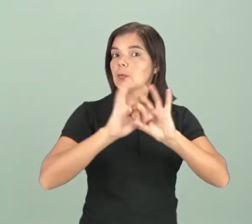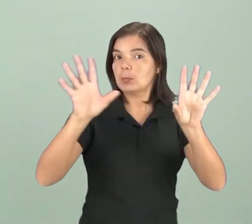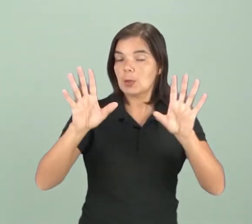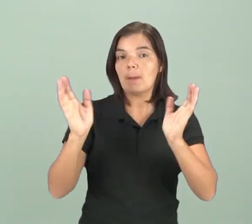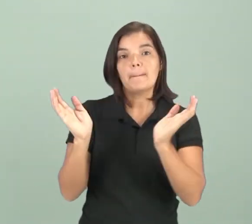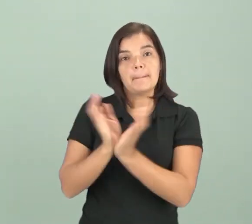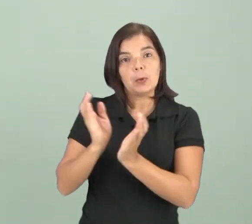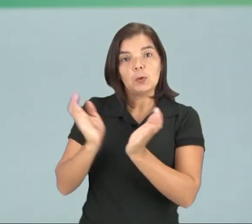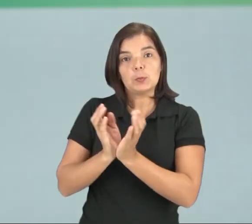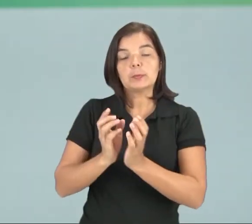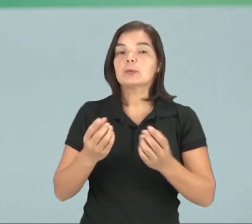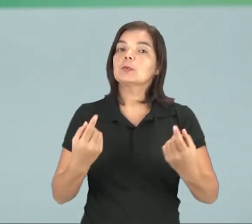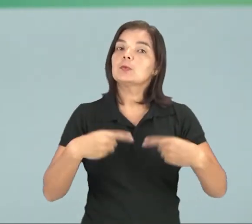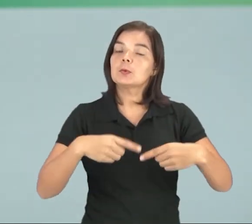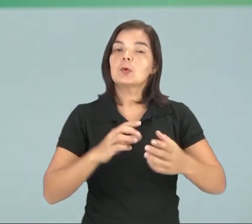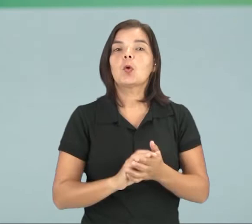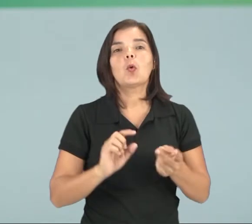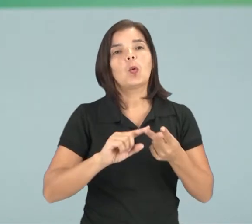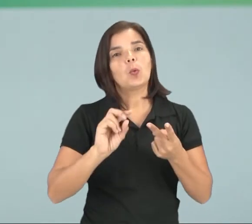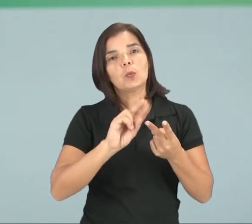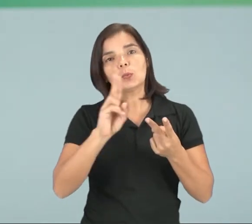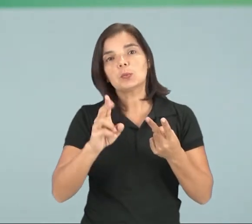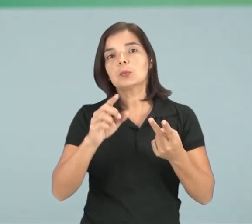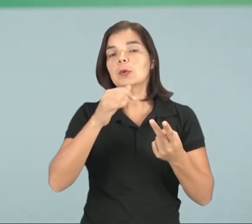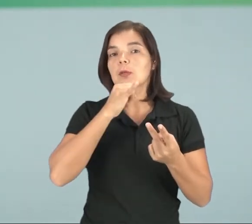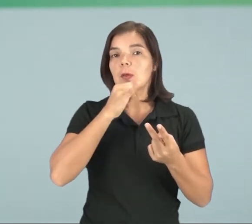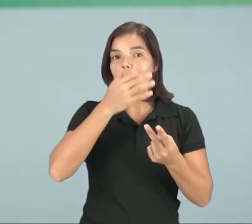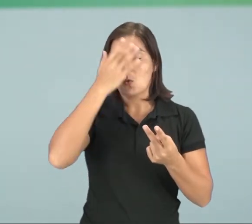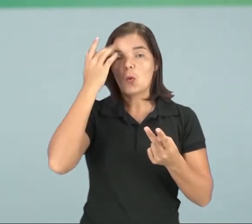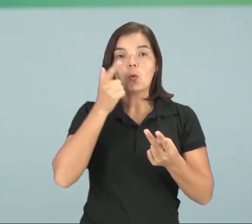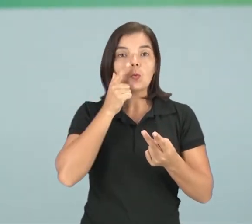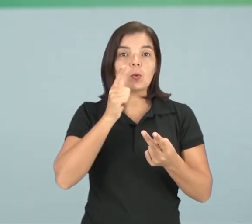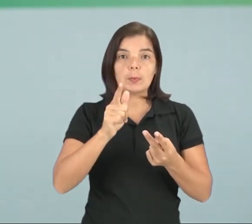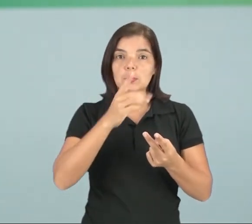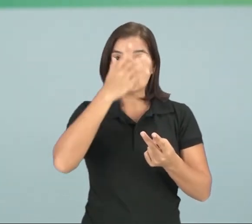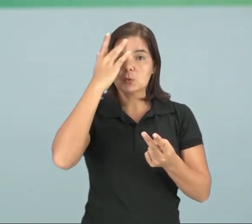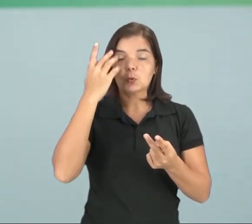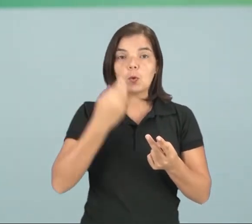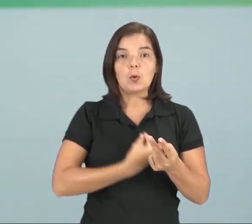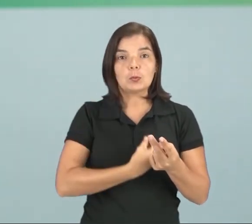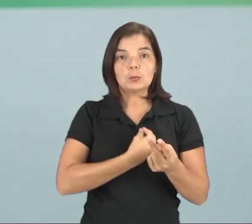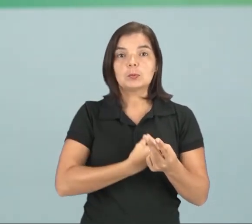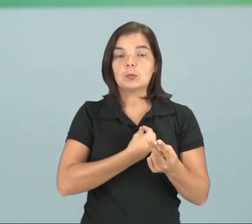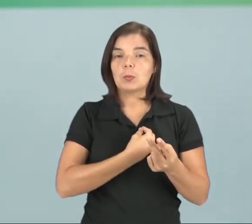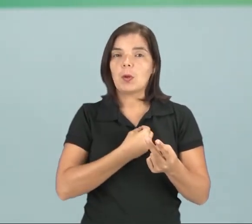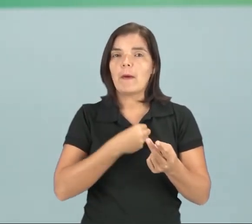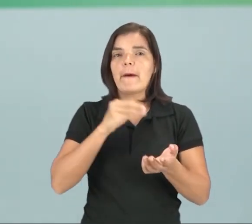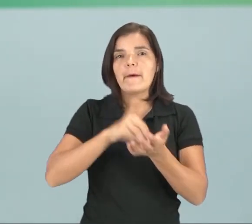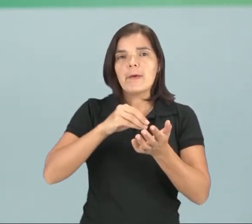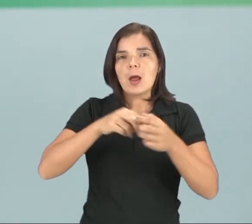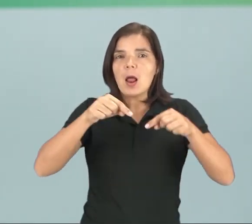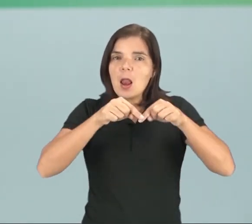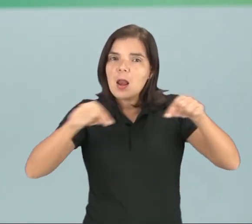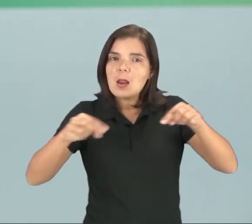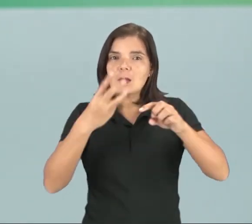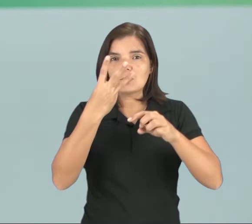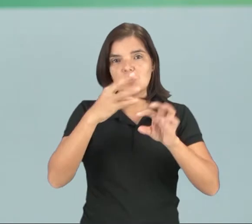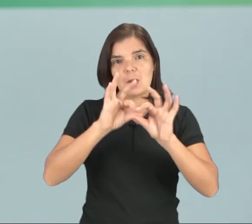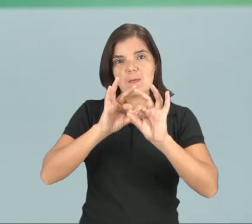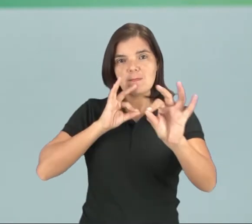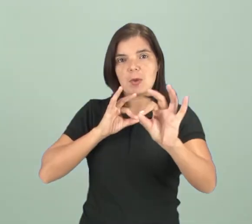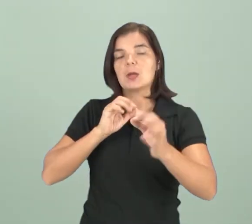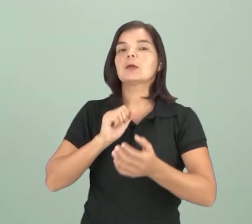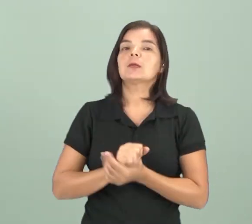pela equipe oponente. Ou nos casos, quando o jogador comete a falta dentro do que a gente chama a linha de 3 metros,